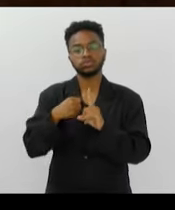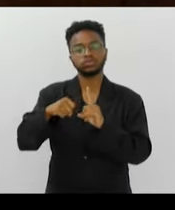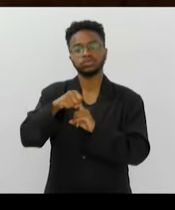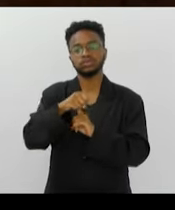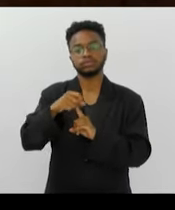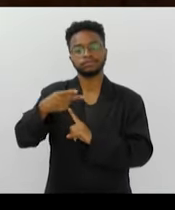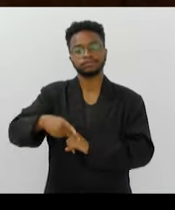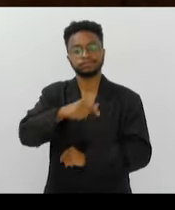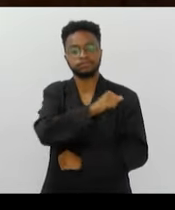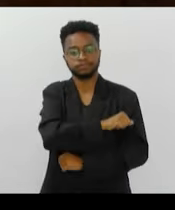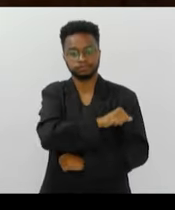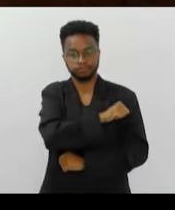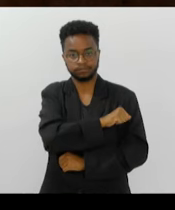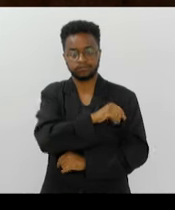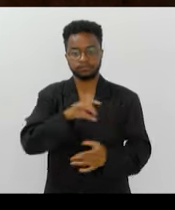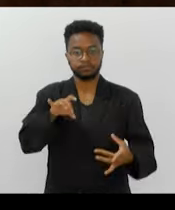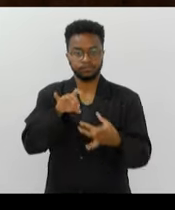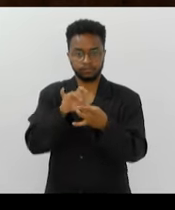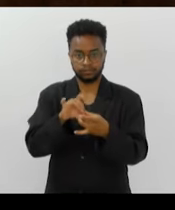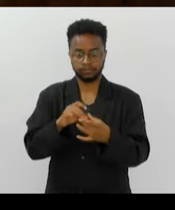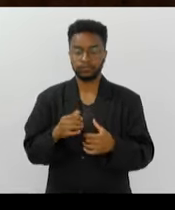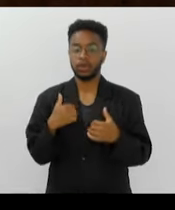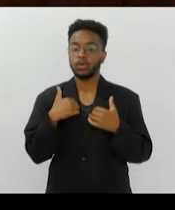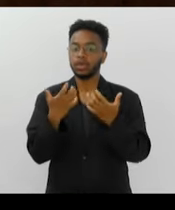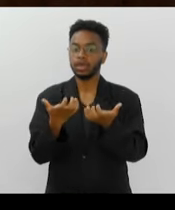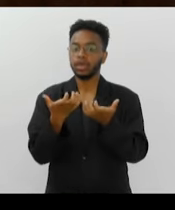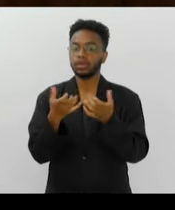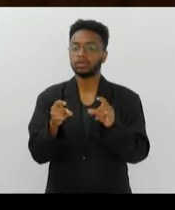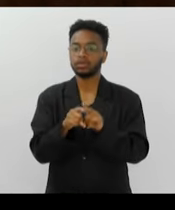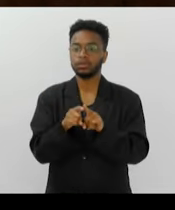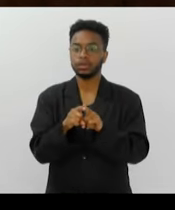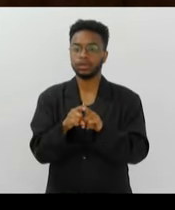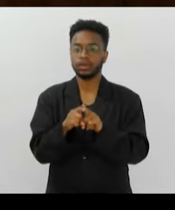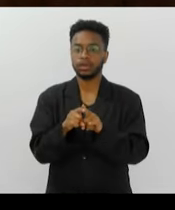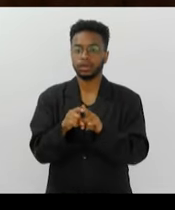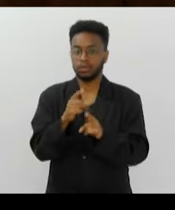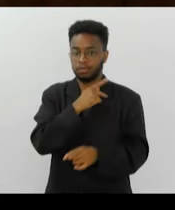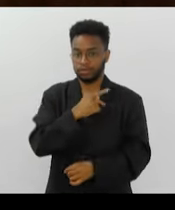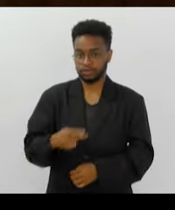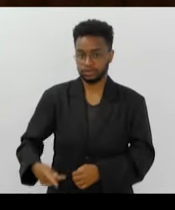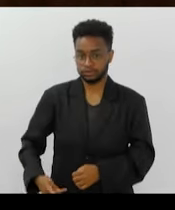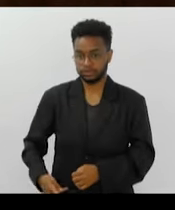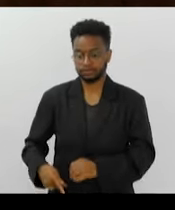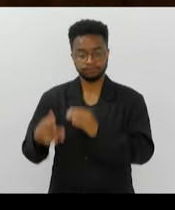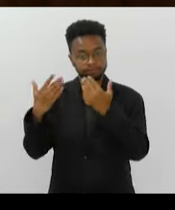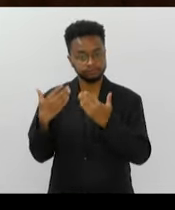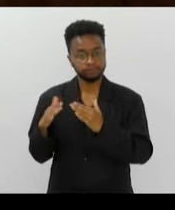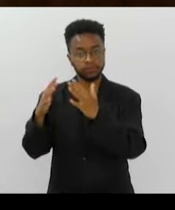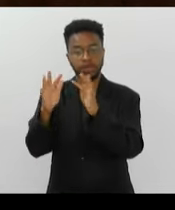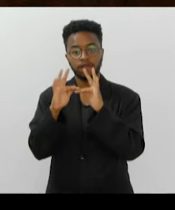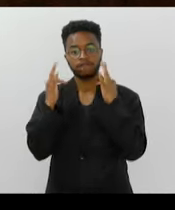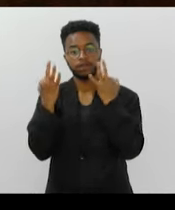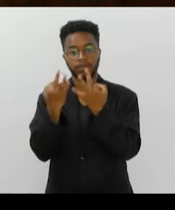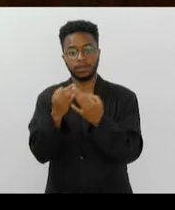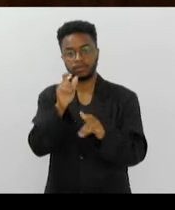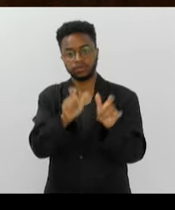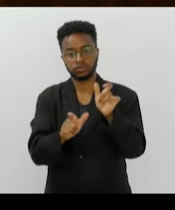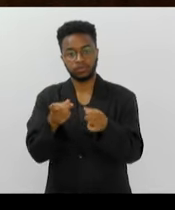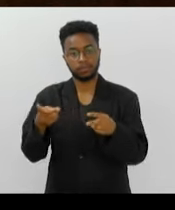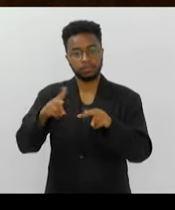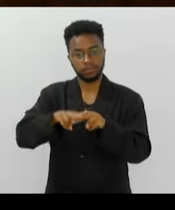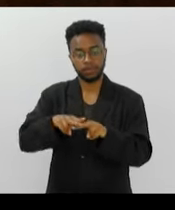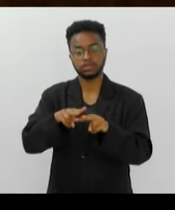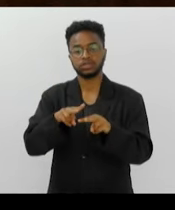Fluminense e gostaria presidente de saudar os familiares dos presos políticos que foram vitimados